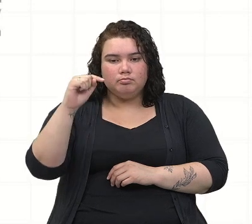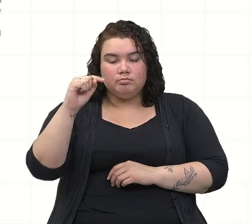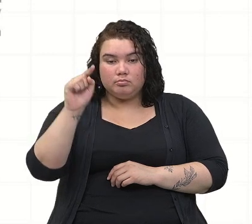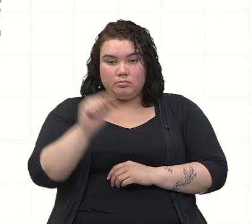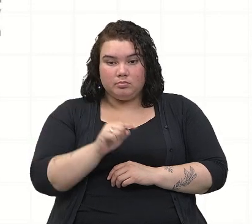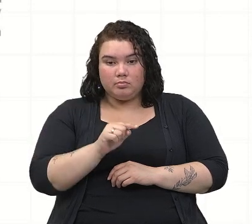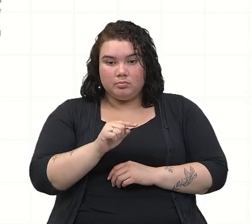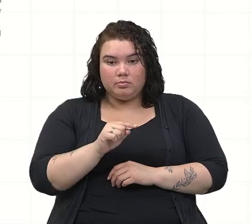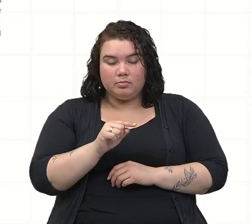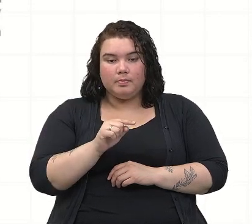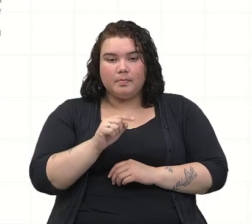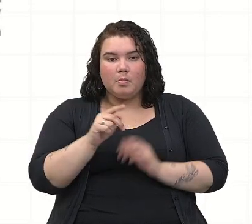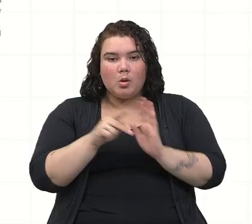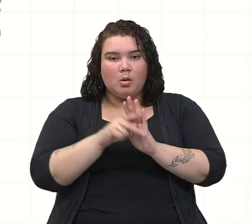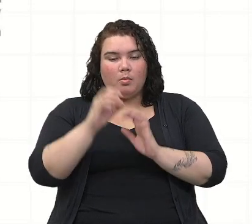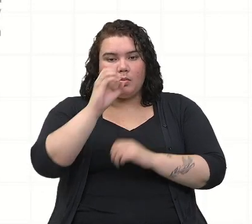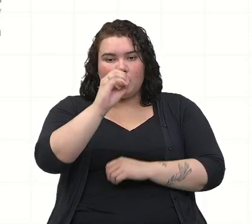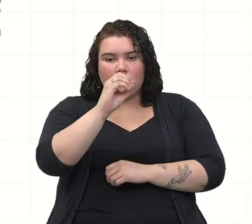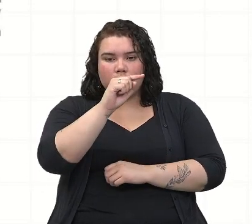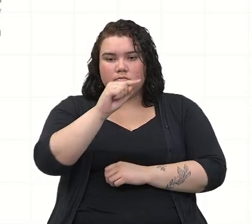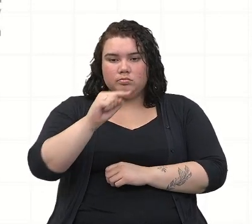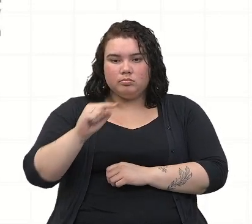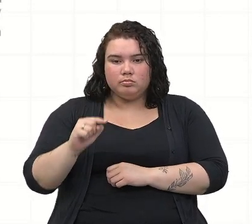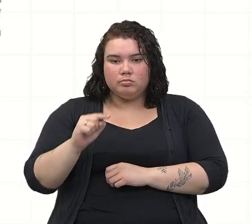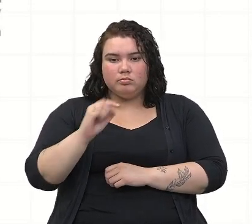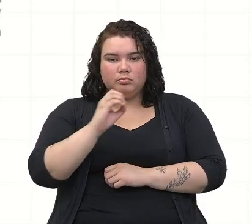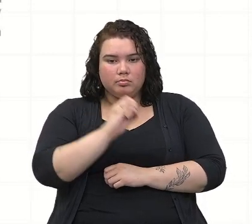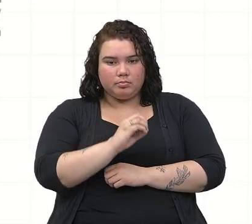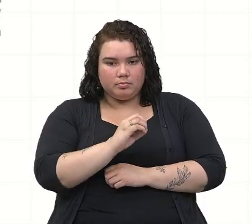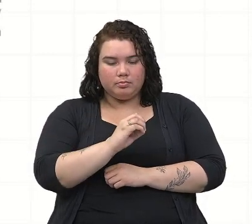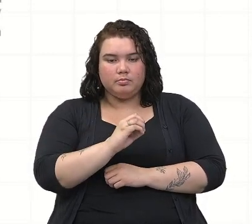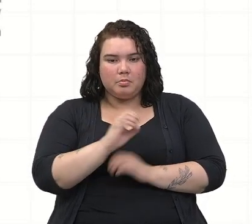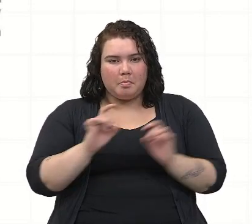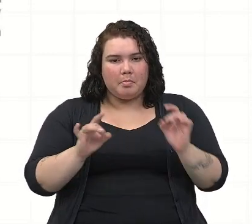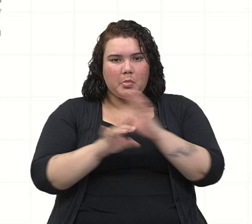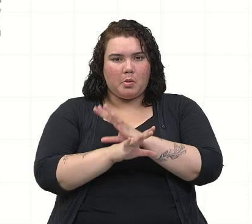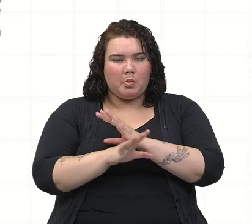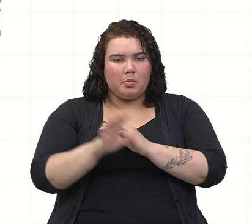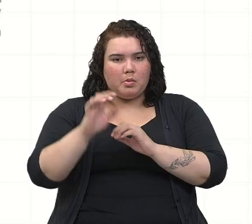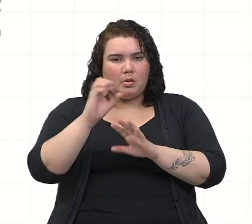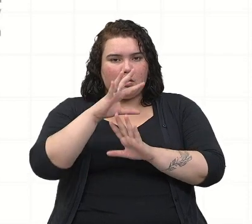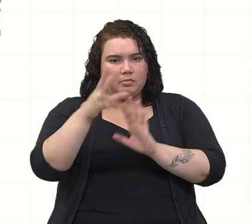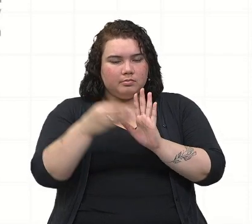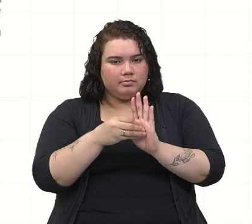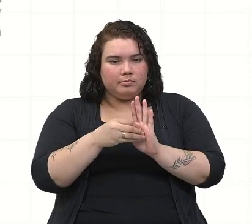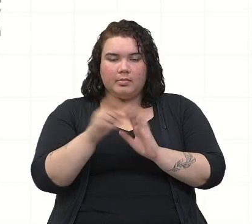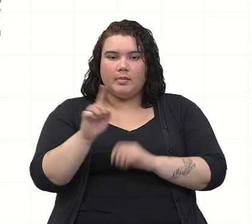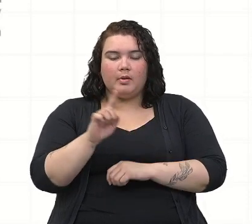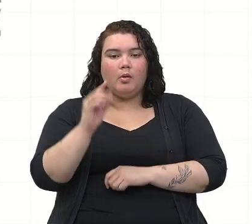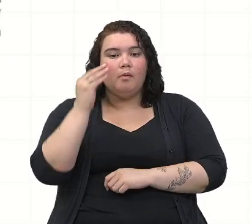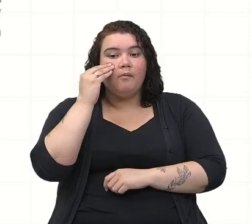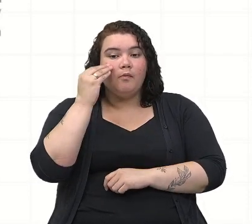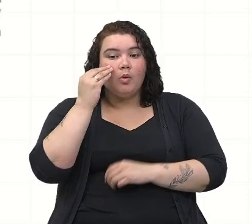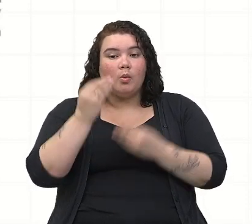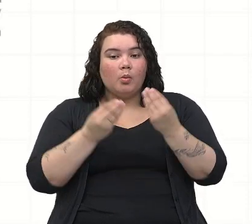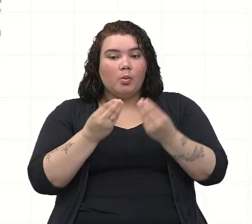E esse símbolo não veio pronto, como eu falei, né? Então, vamos aí verificar